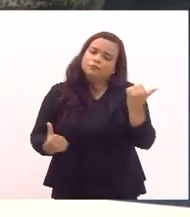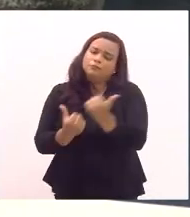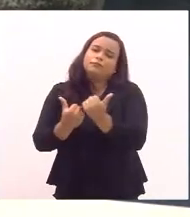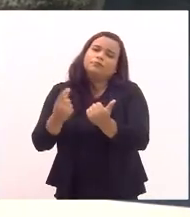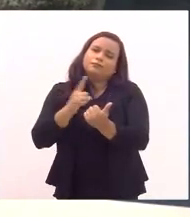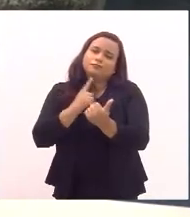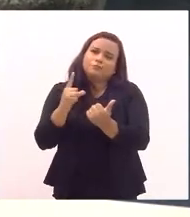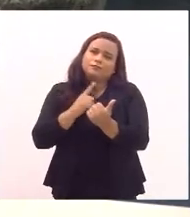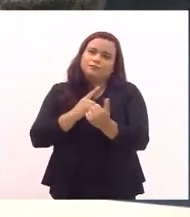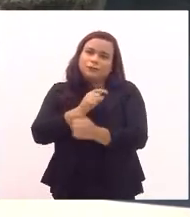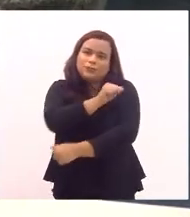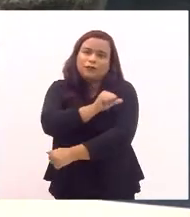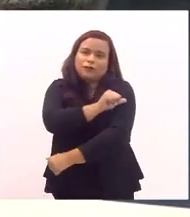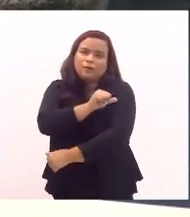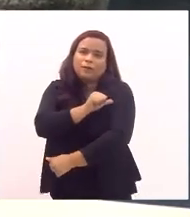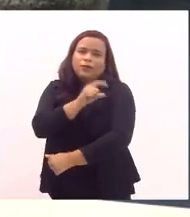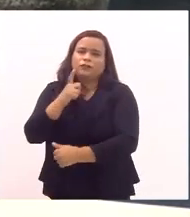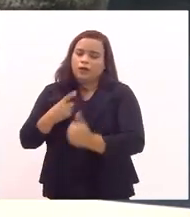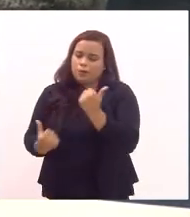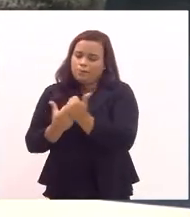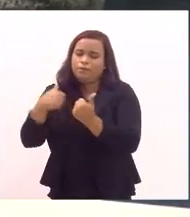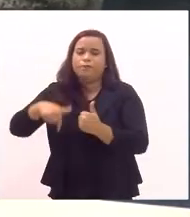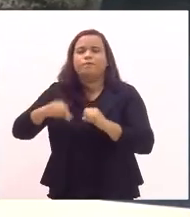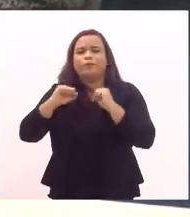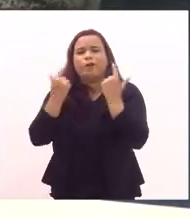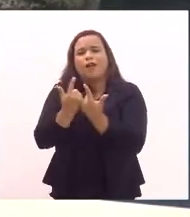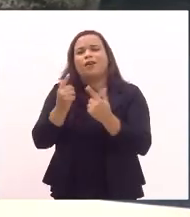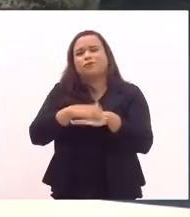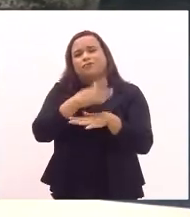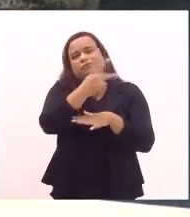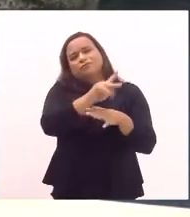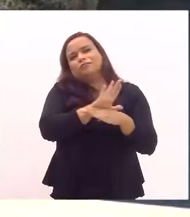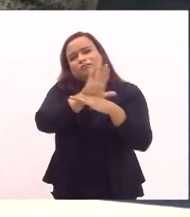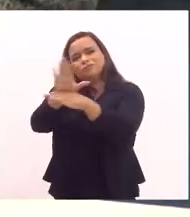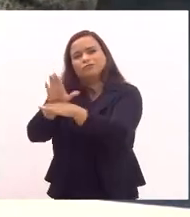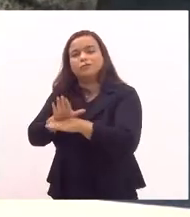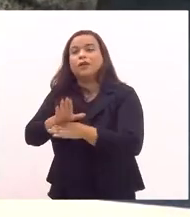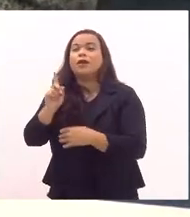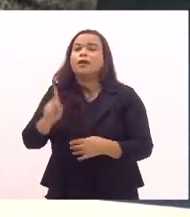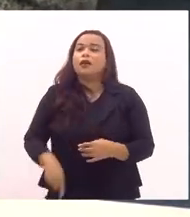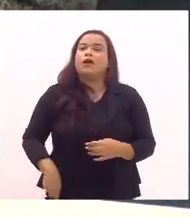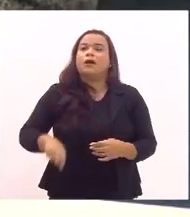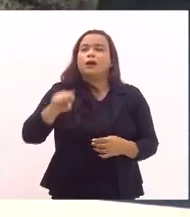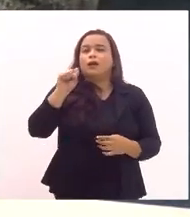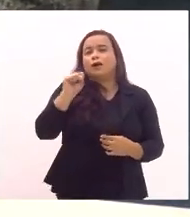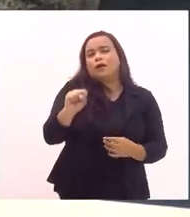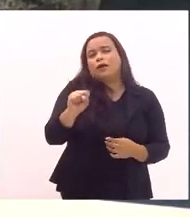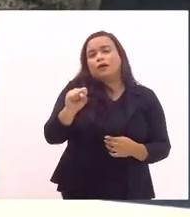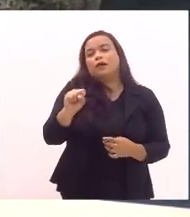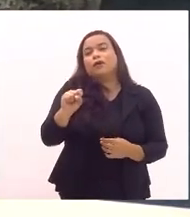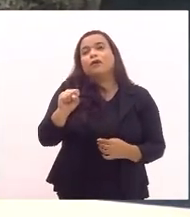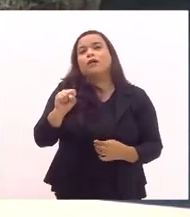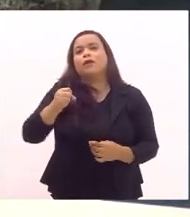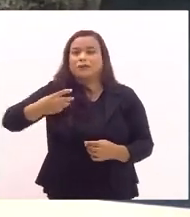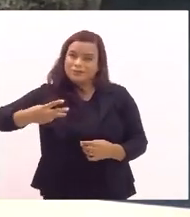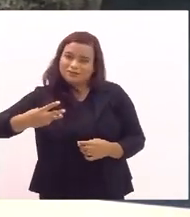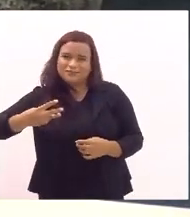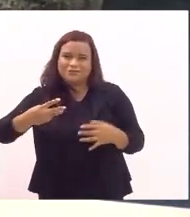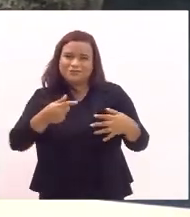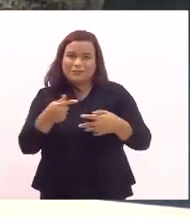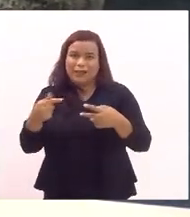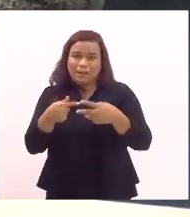apoio que a Enfermagem tem aqui dentro dessa casa é a 83ª semana Brasileira de